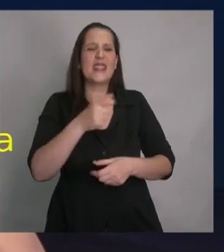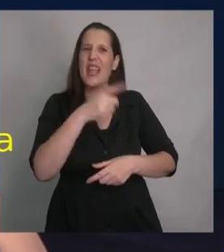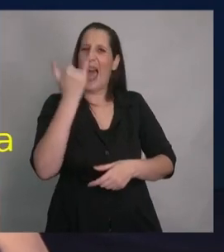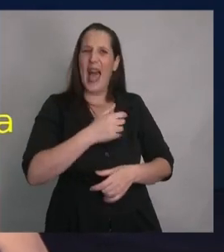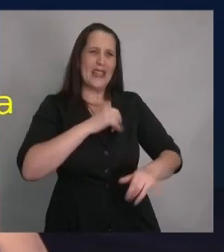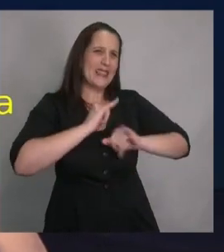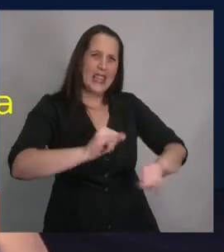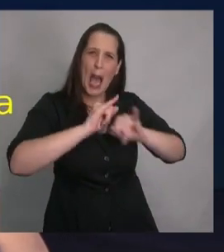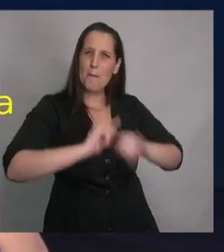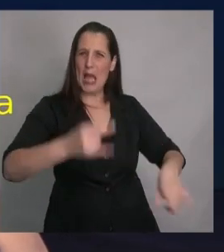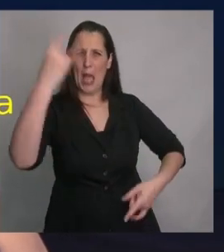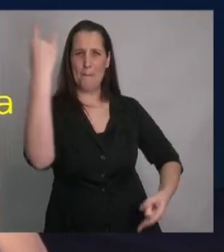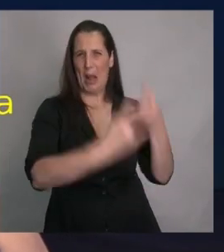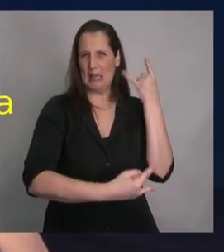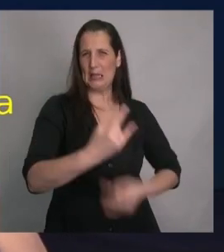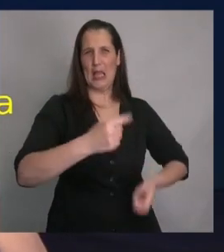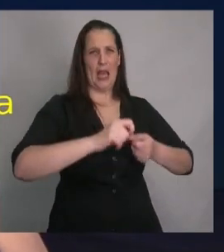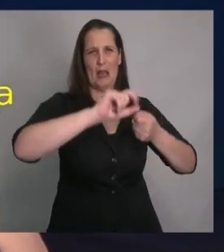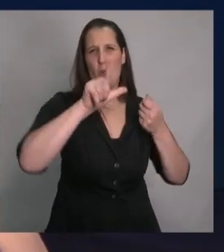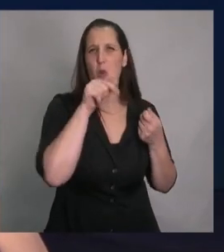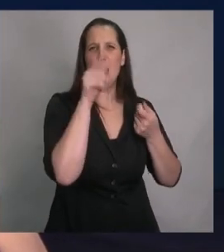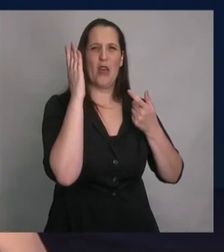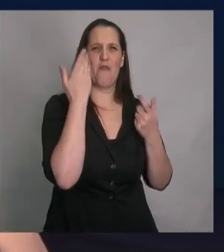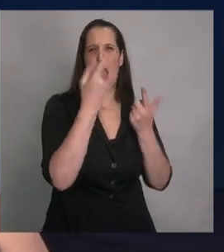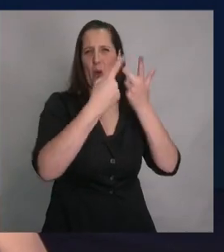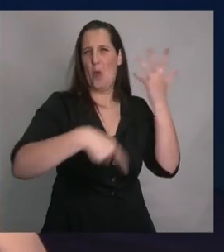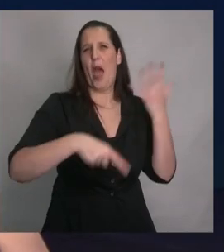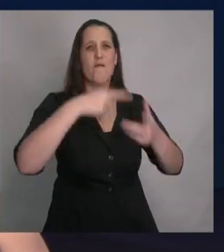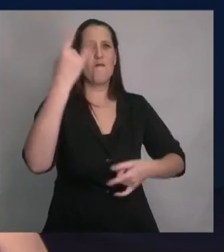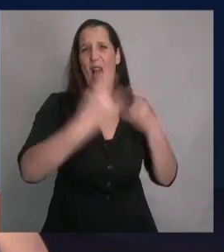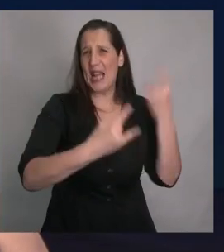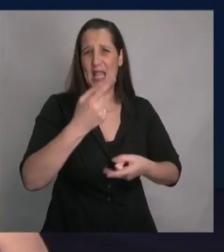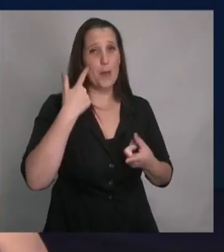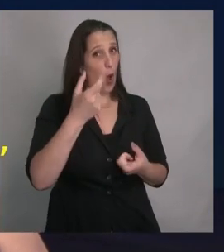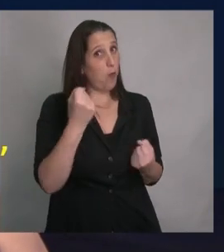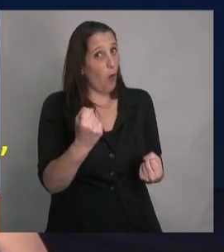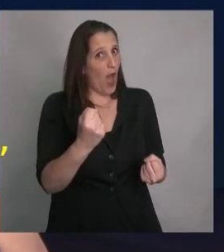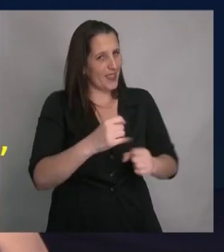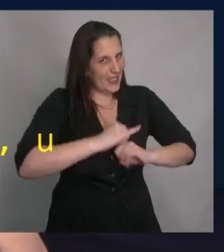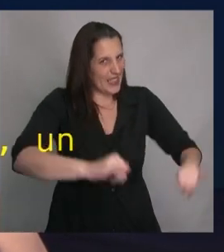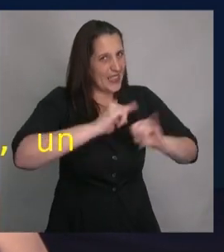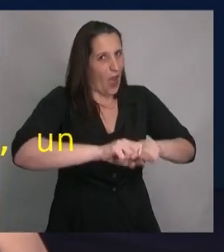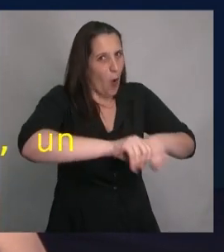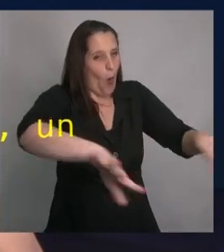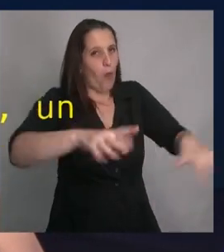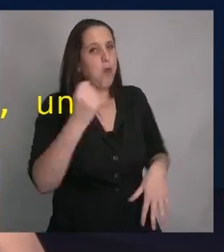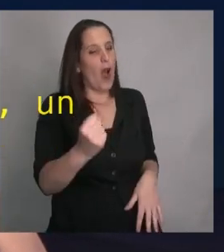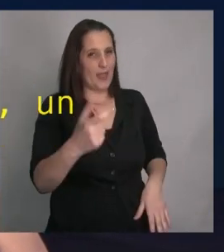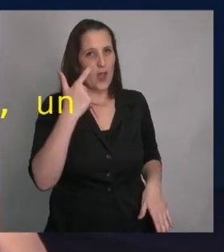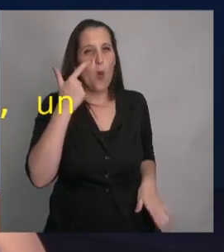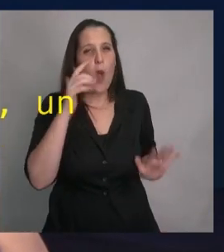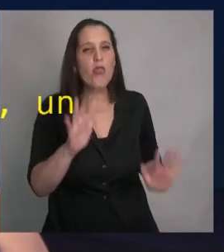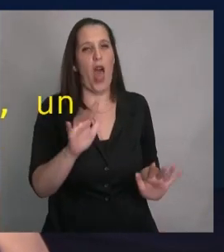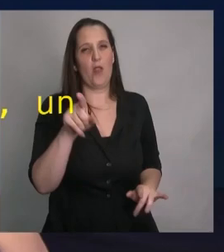mas um ataque muito violento. Nós já disputamos e ganhamos quatro eleições no Brasil. Nós